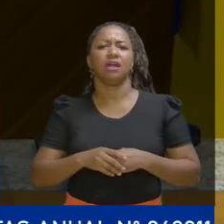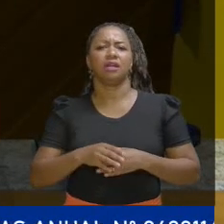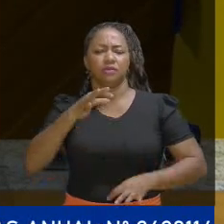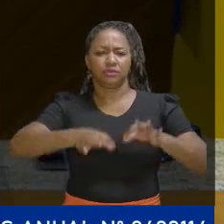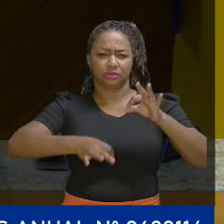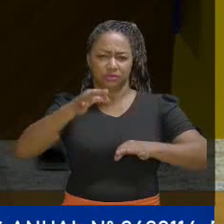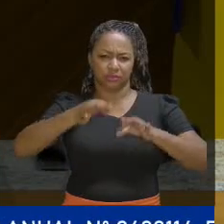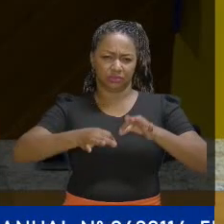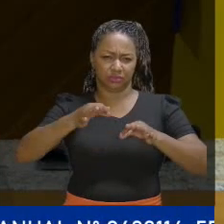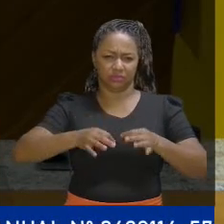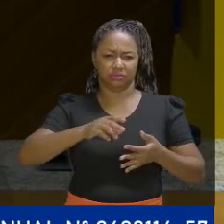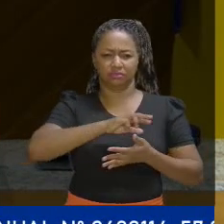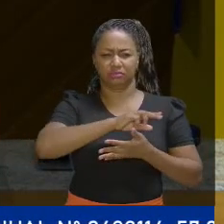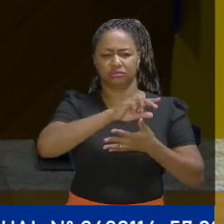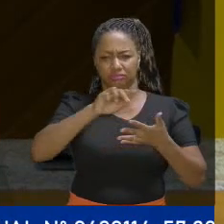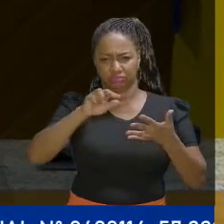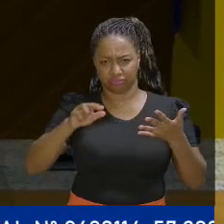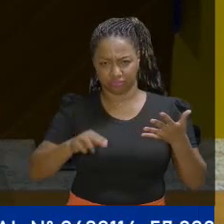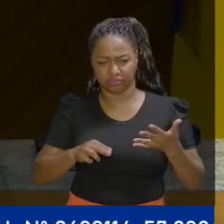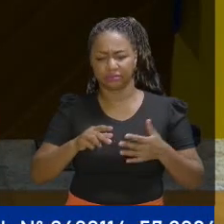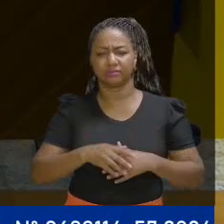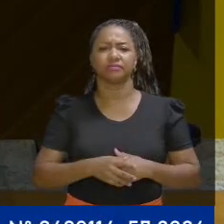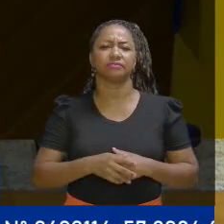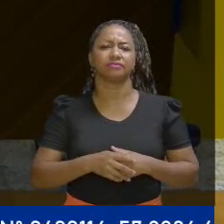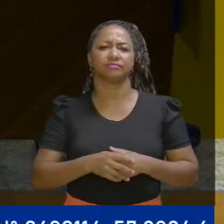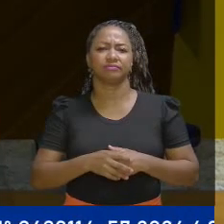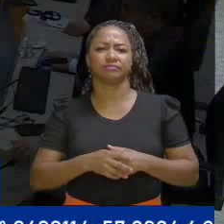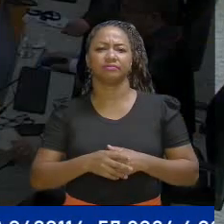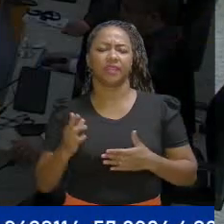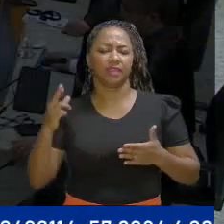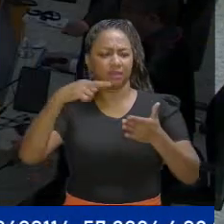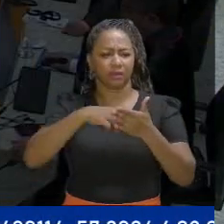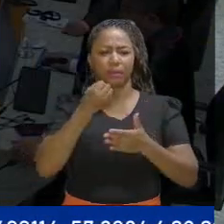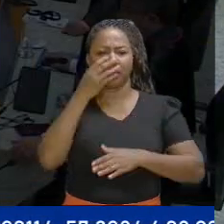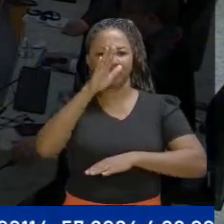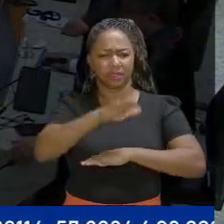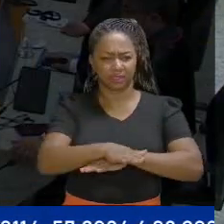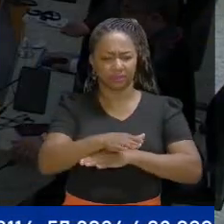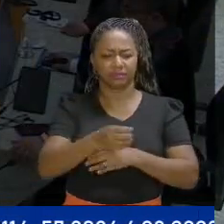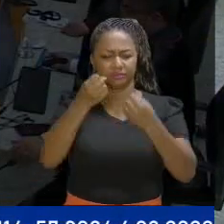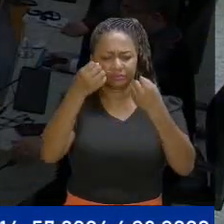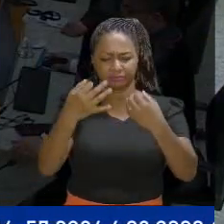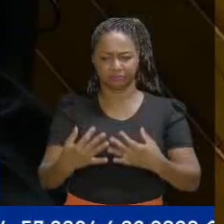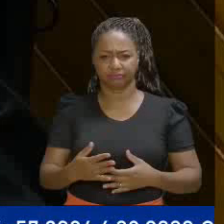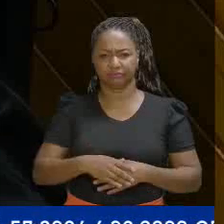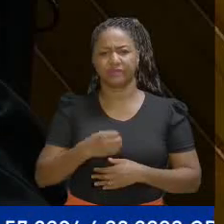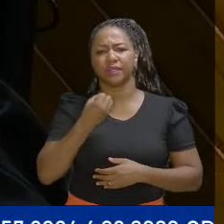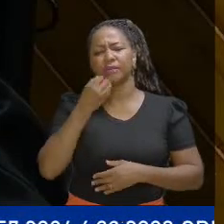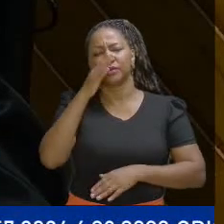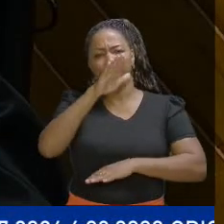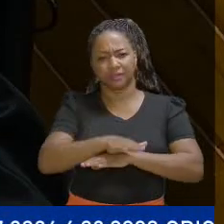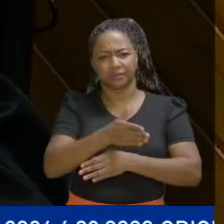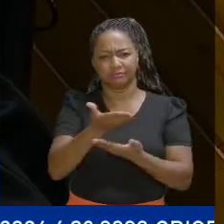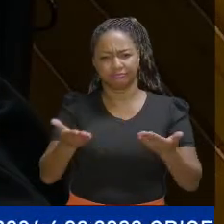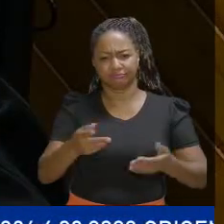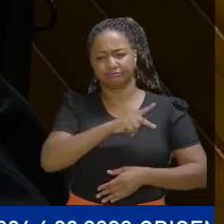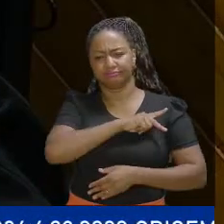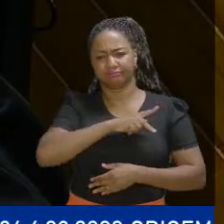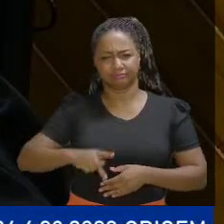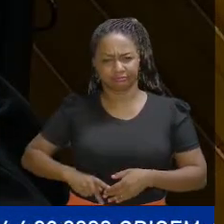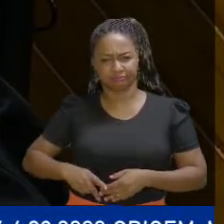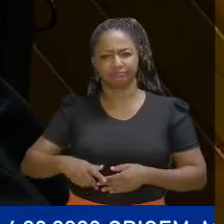Anselmo Gonçalves, Tina Souza, João Lages. Ilustre relator, boa tarde, Vossa Excelência está com a palavra. Boa tarde novamente, senhor